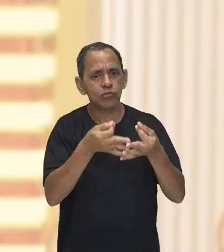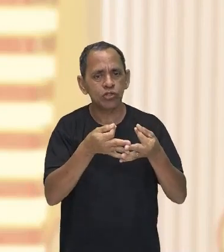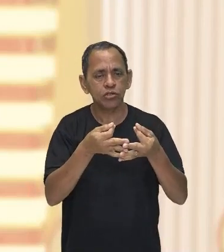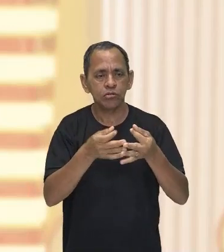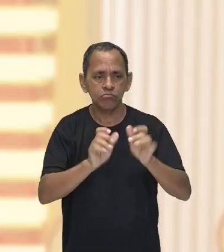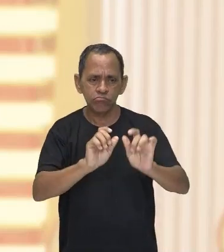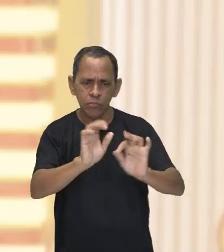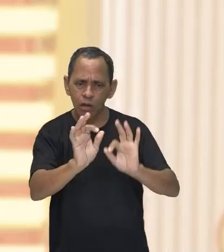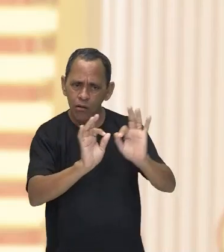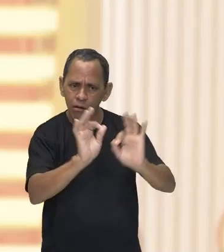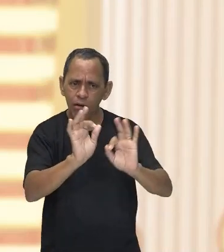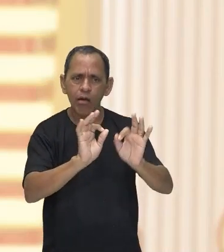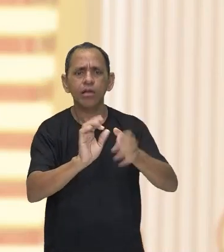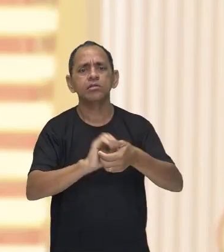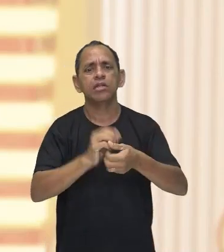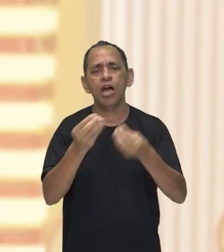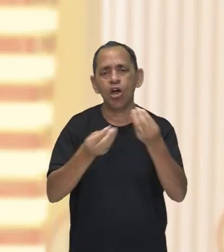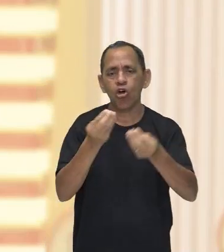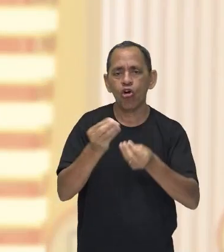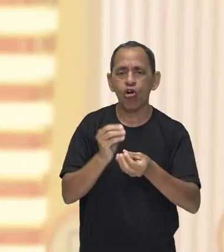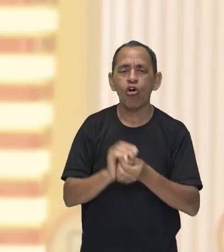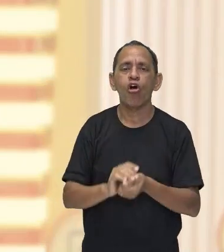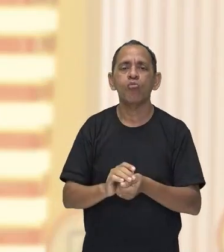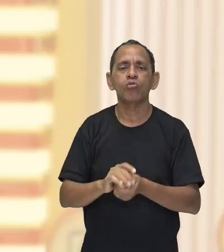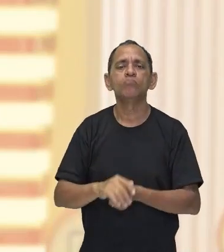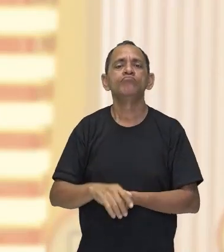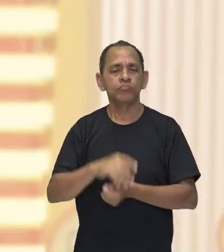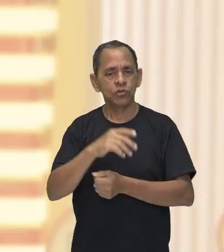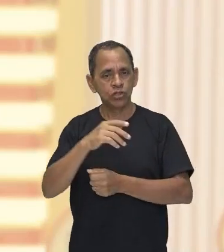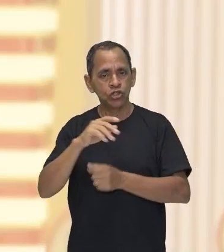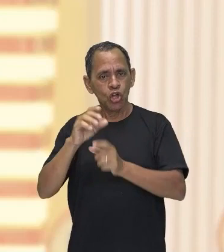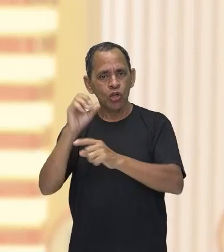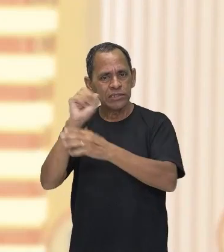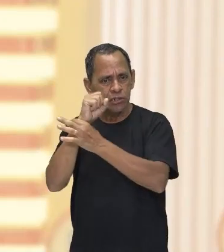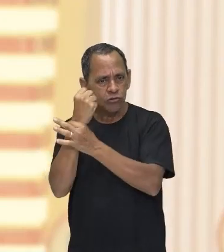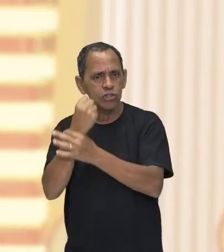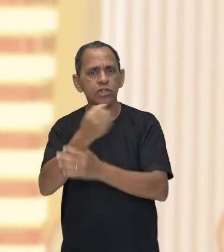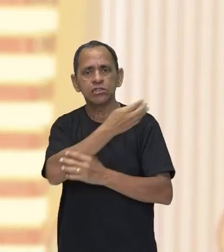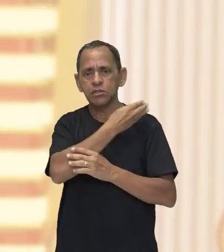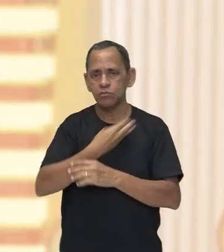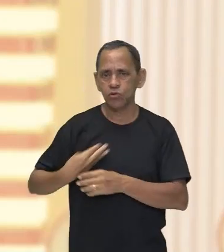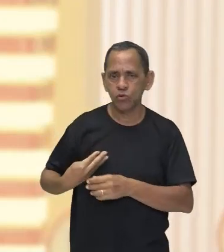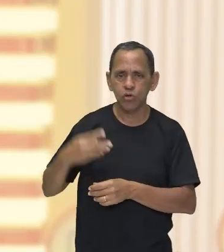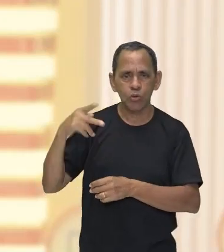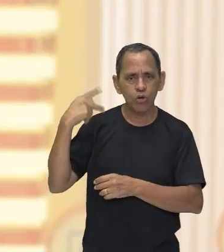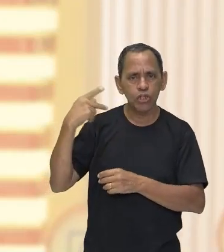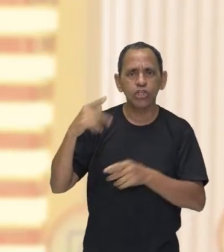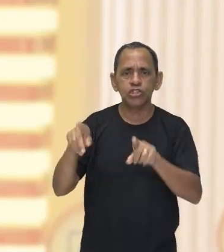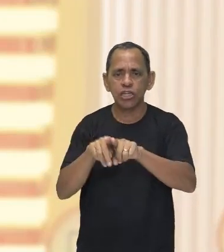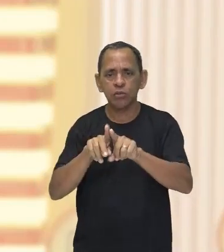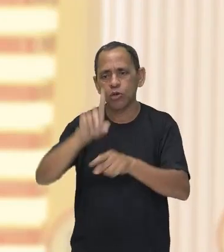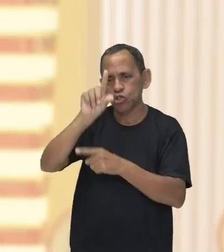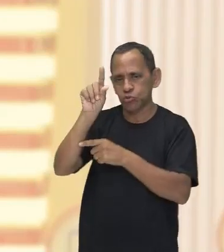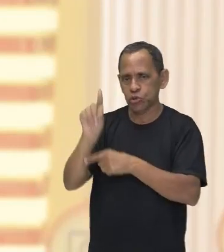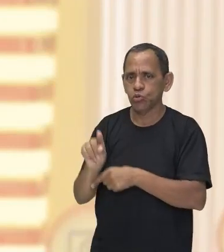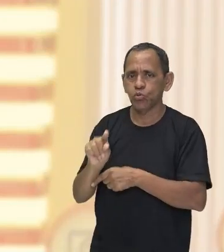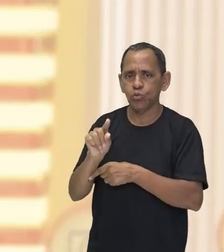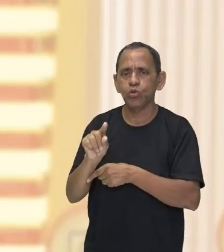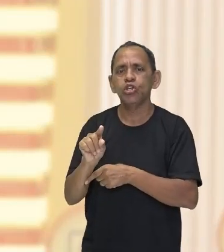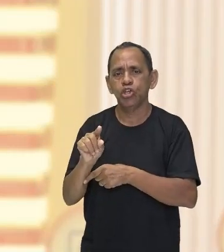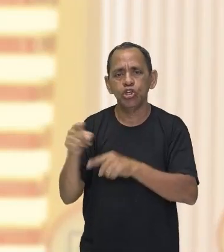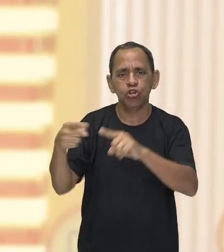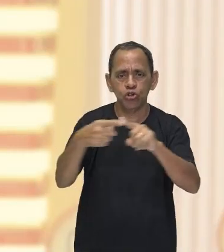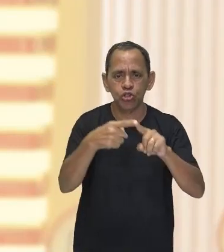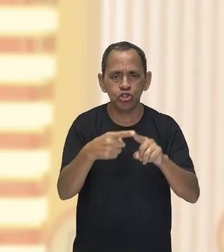poder traçar, inclusive, políticas públicas melhores para a gente, então, trabalhar, ou amenizar, então, o quê? esses